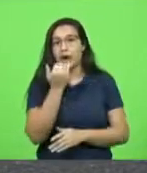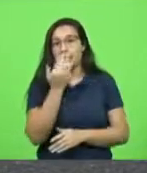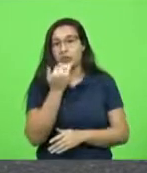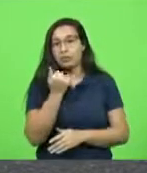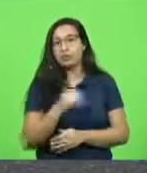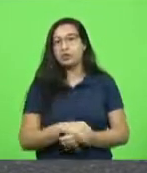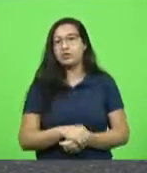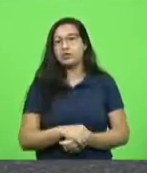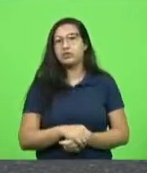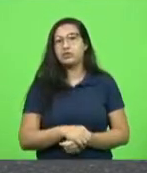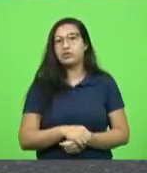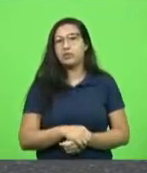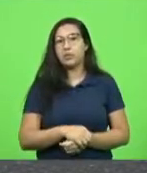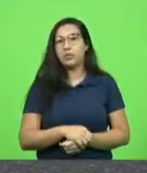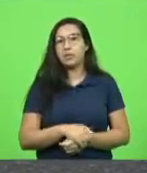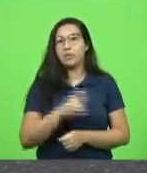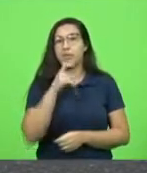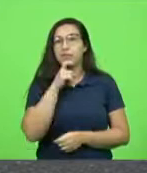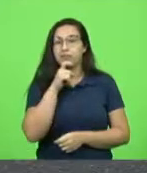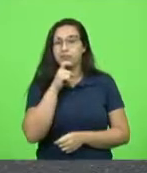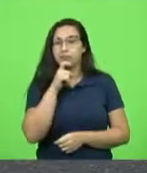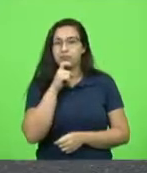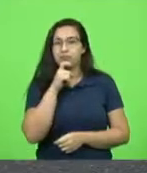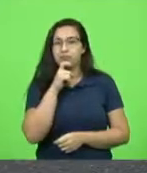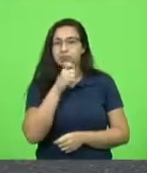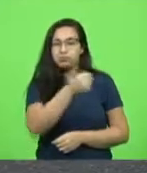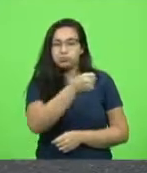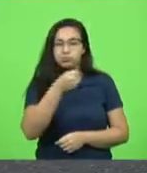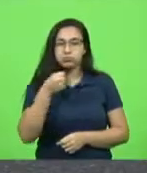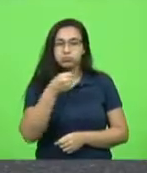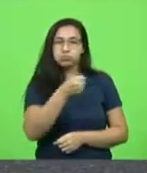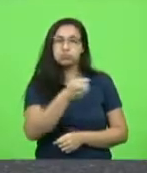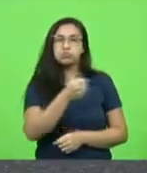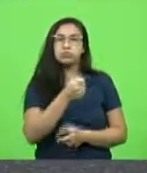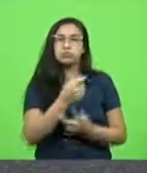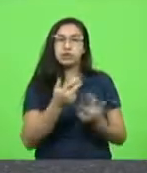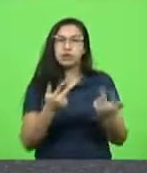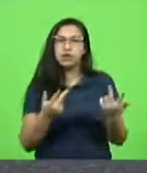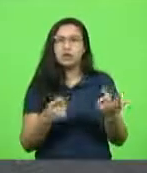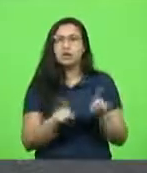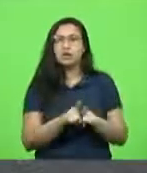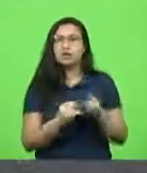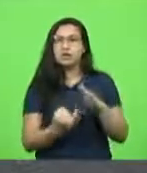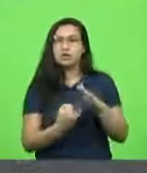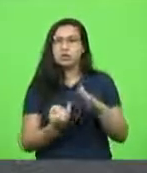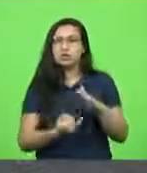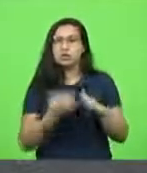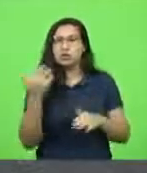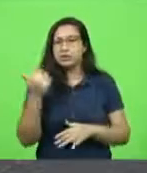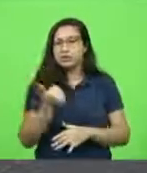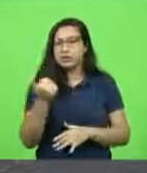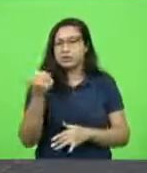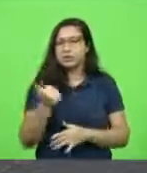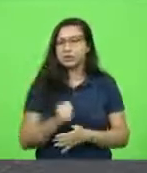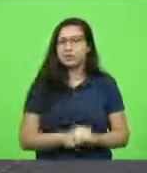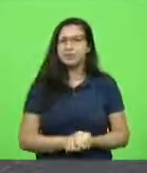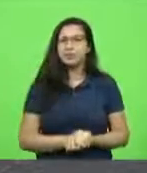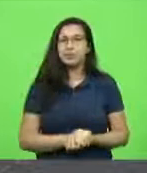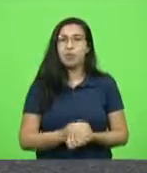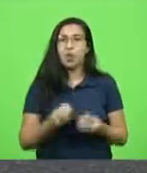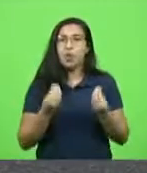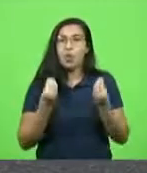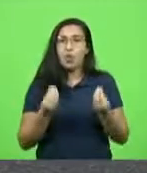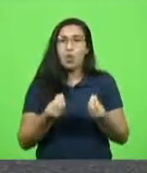frigoríficos e indústrias de industrialização de leite é não é possível não vou